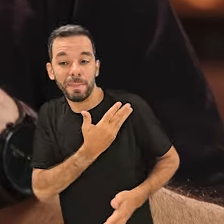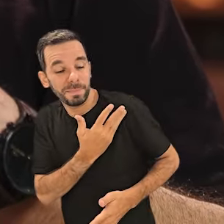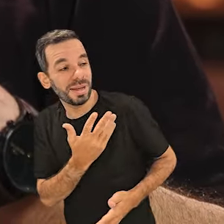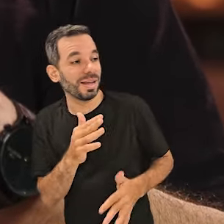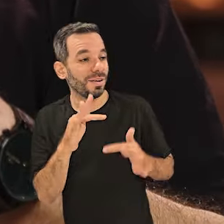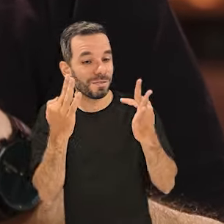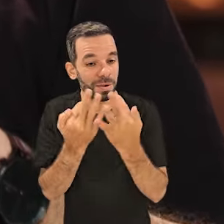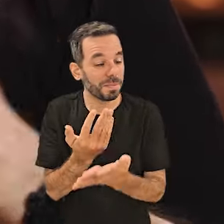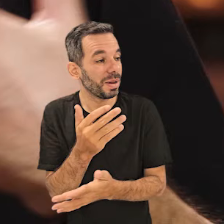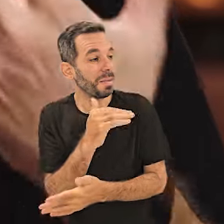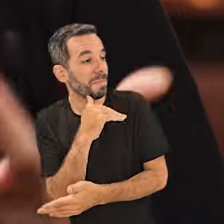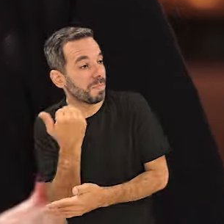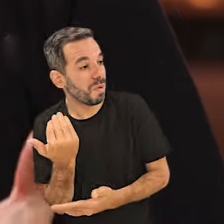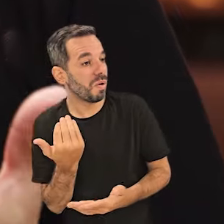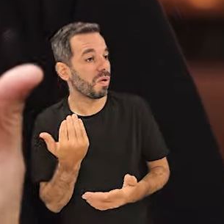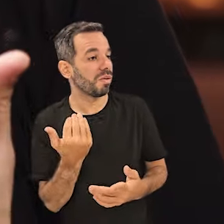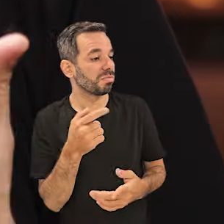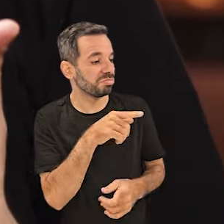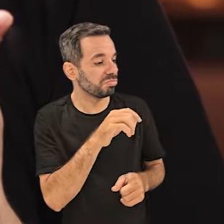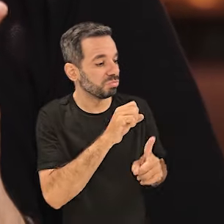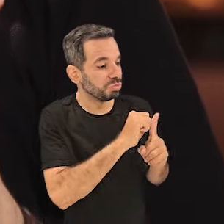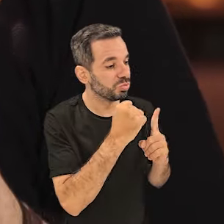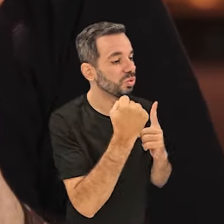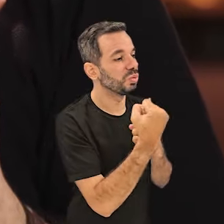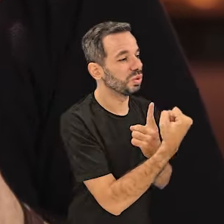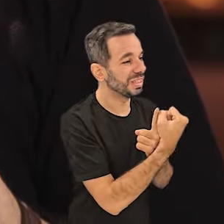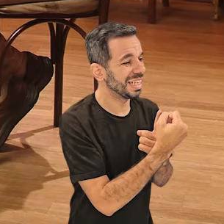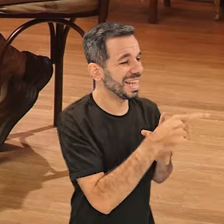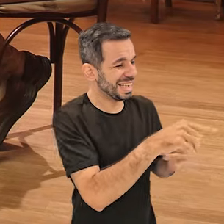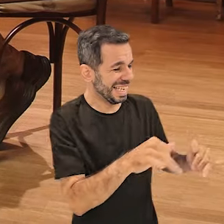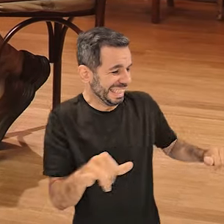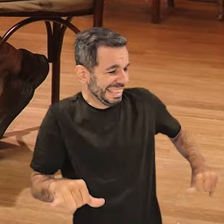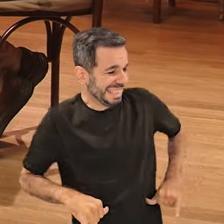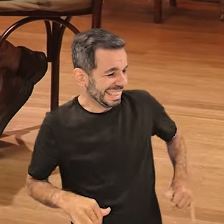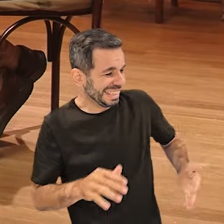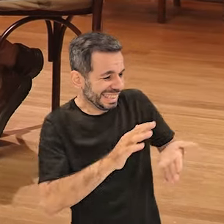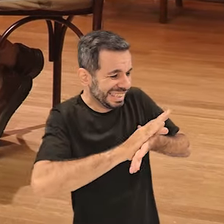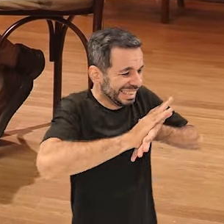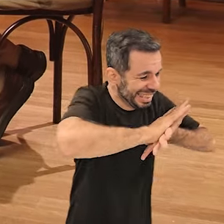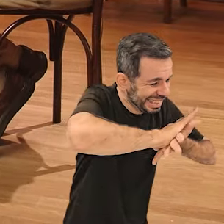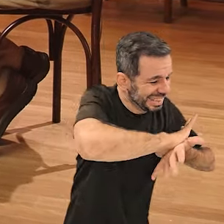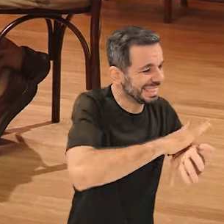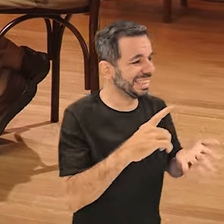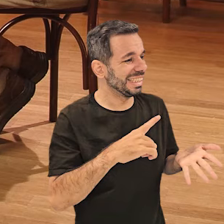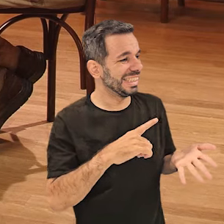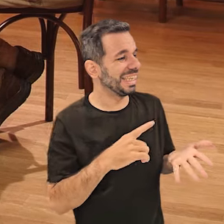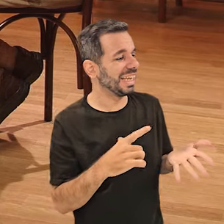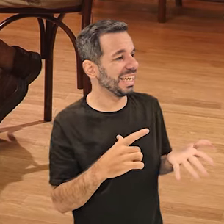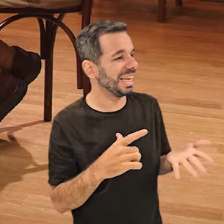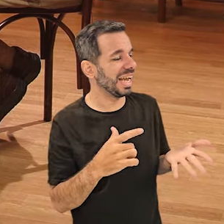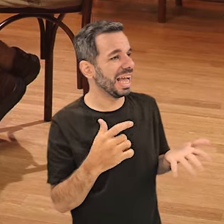você entende a sociedade, às vezes cruel, né? Então, isso tudo é parte